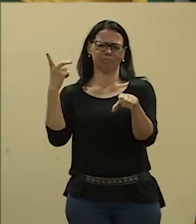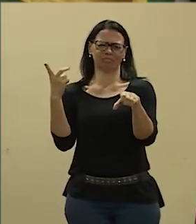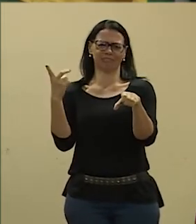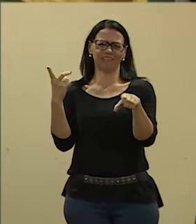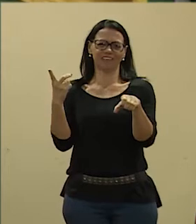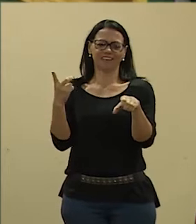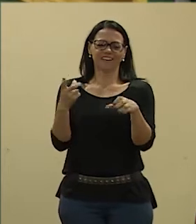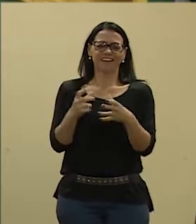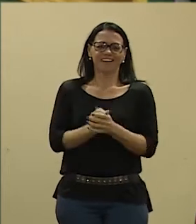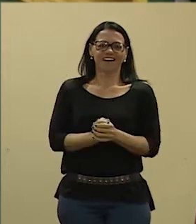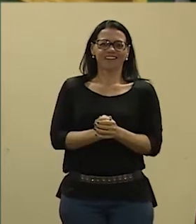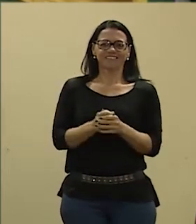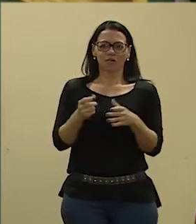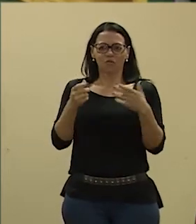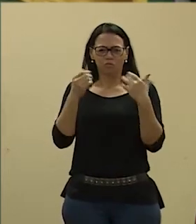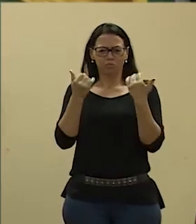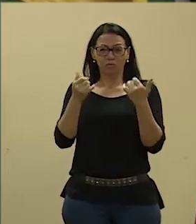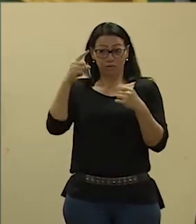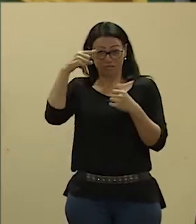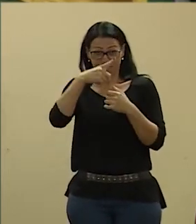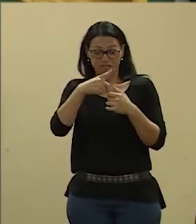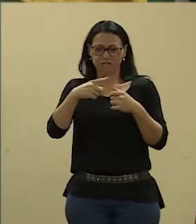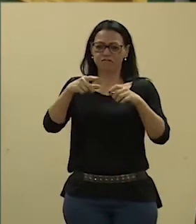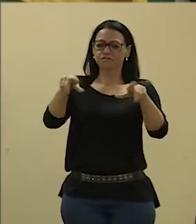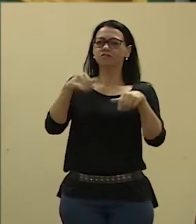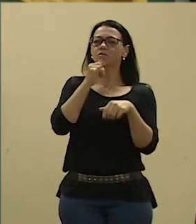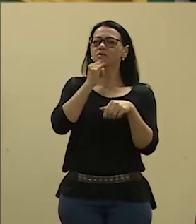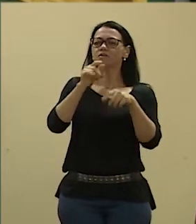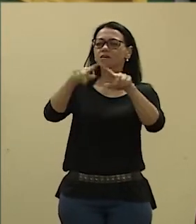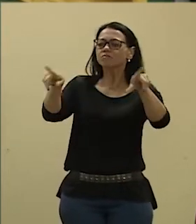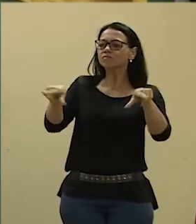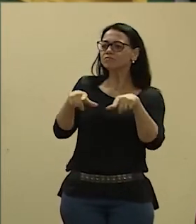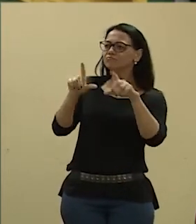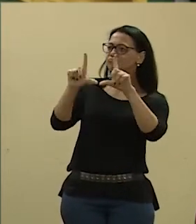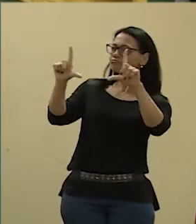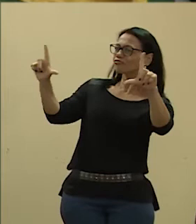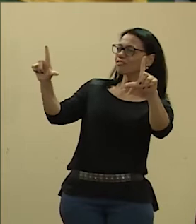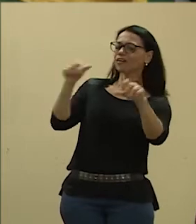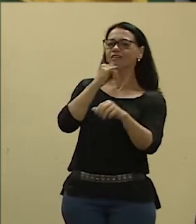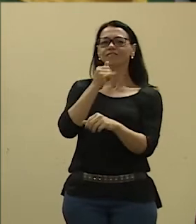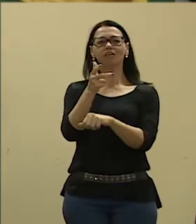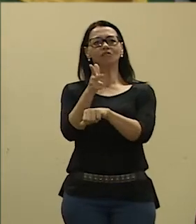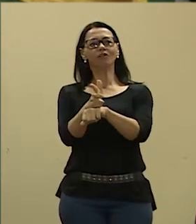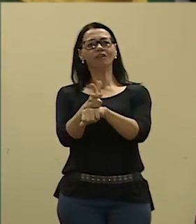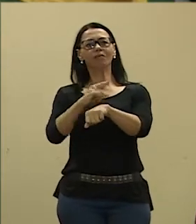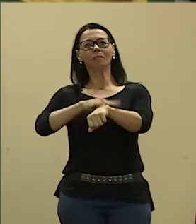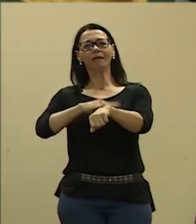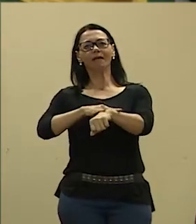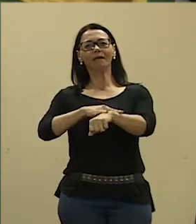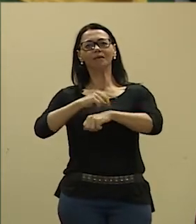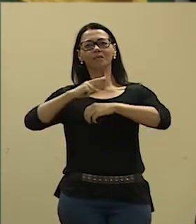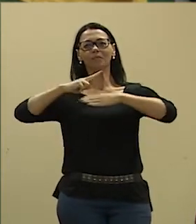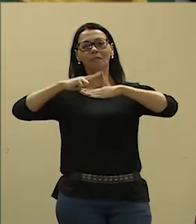também dificultou um pouco o cenário não posso simplesmente gravar sei lá no banheiro ou deitado na cama néel